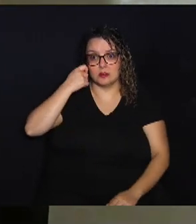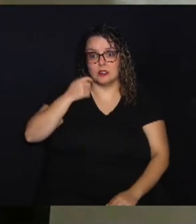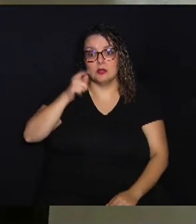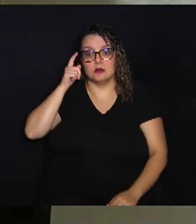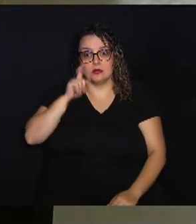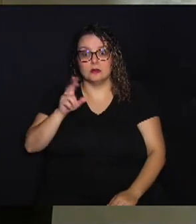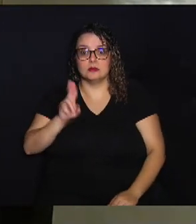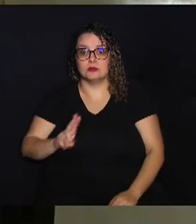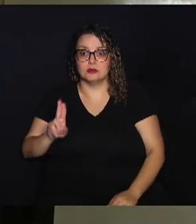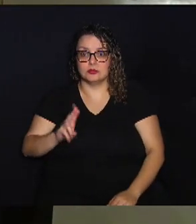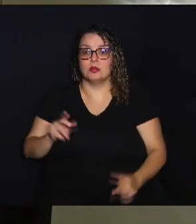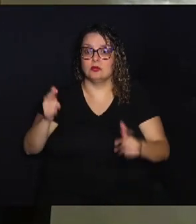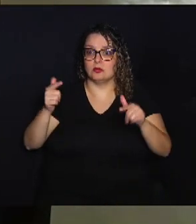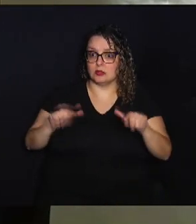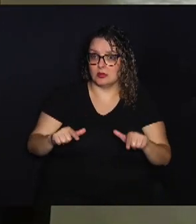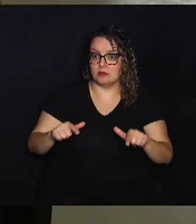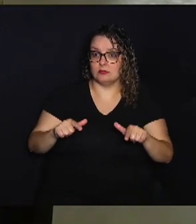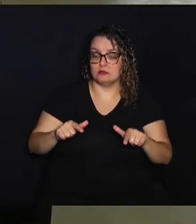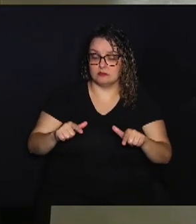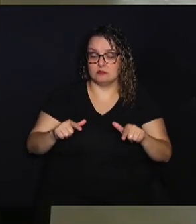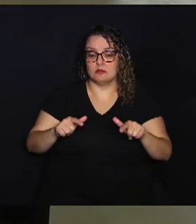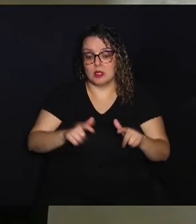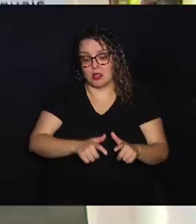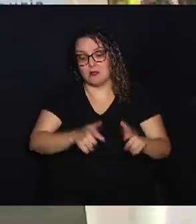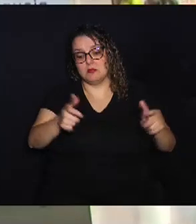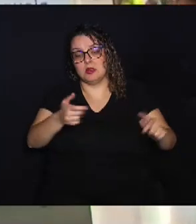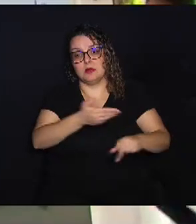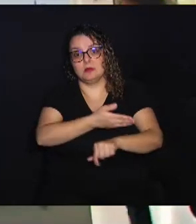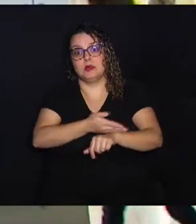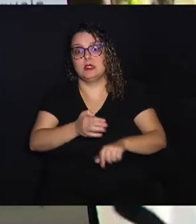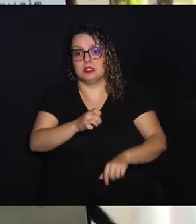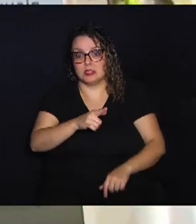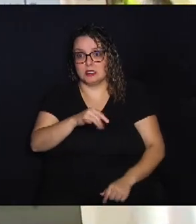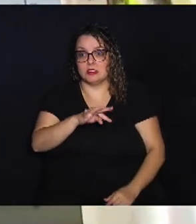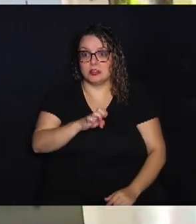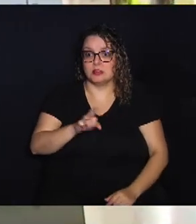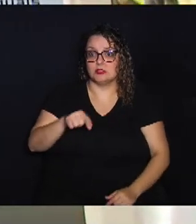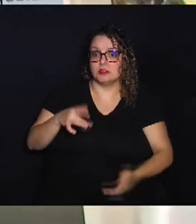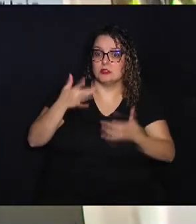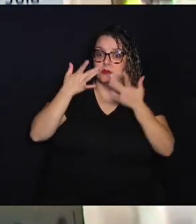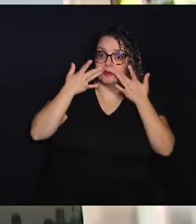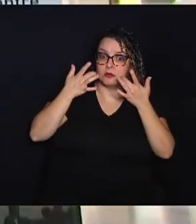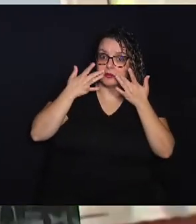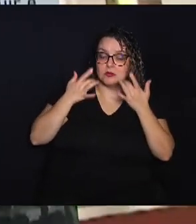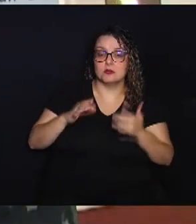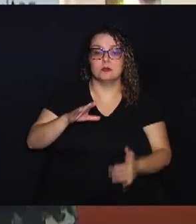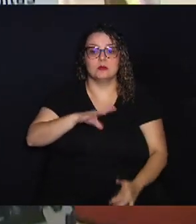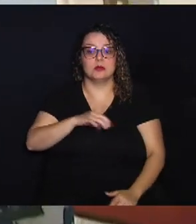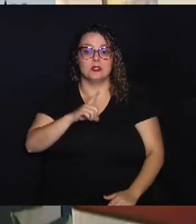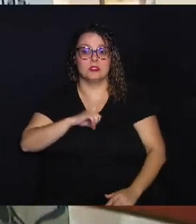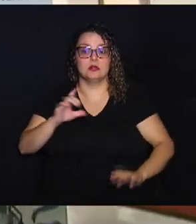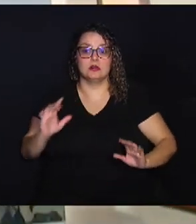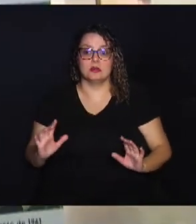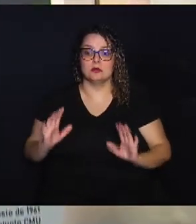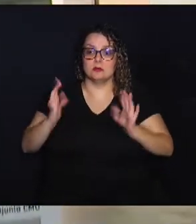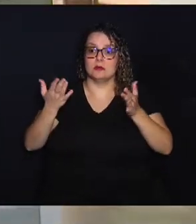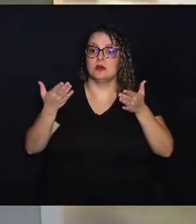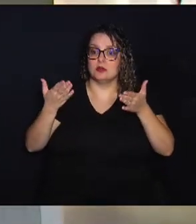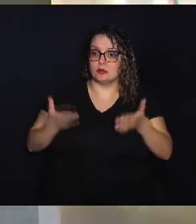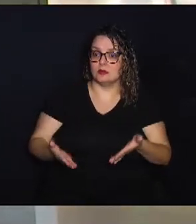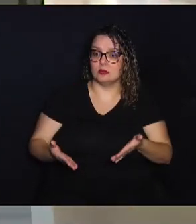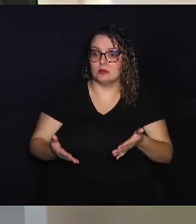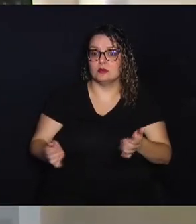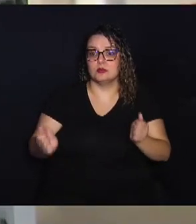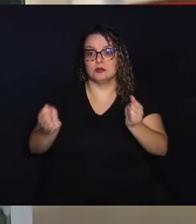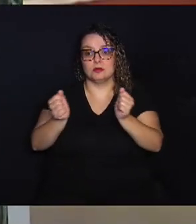utilizar um espaço que era predominantemente branco de elite, que era o Teatro Municipal, e ter uma comemoração, né, como os